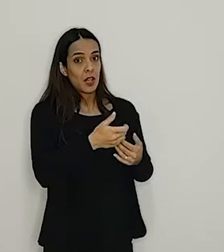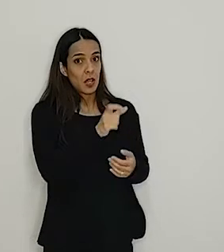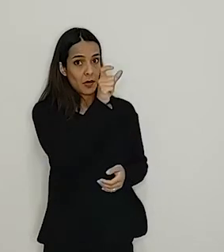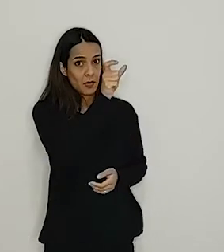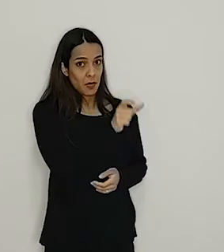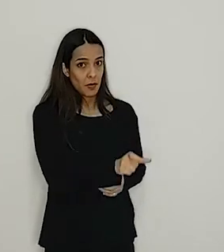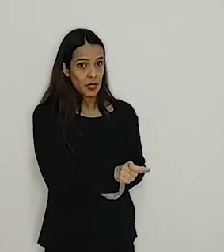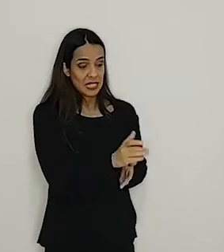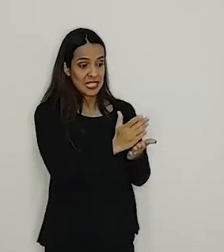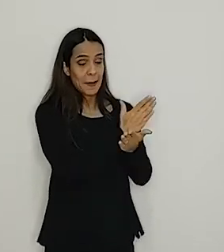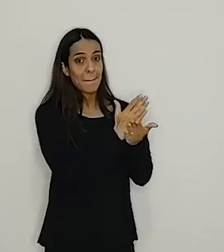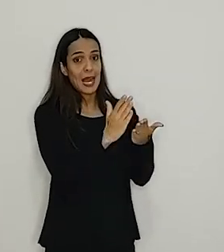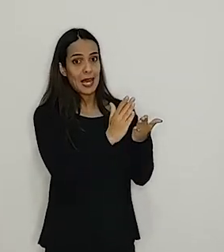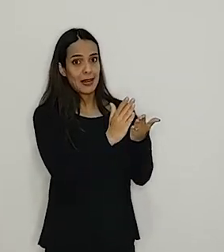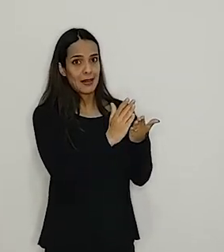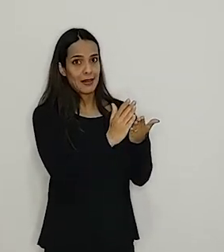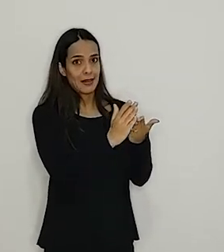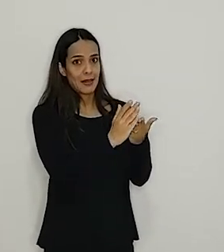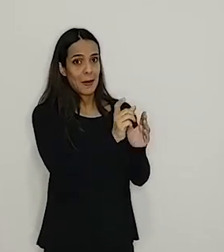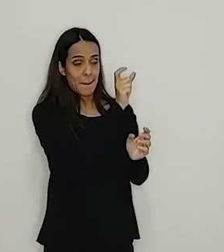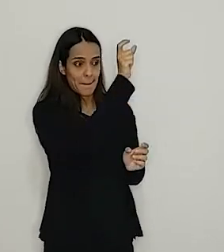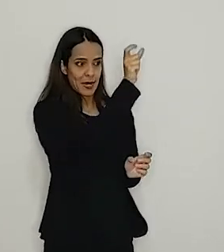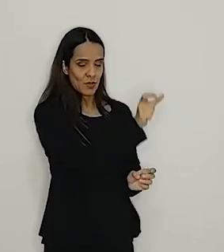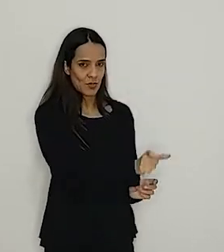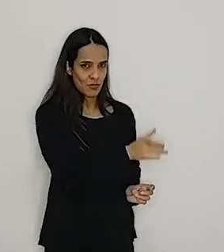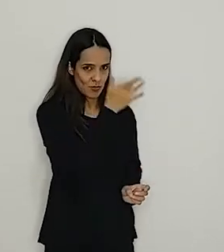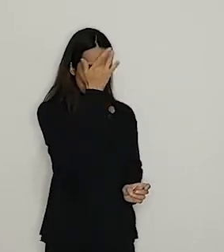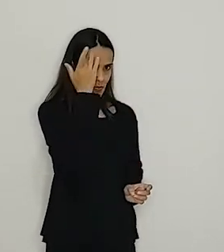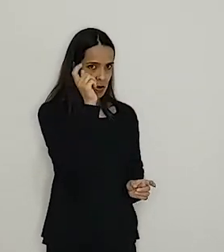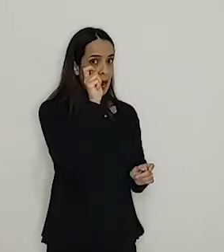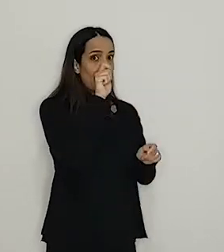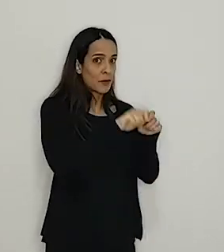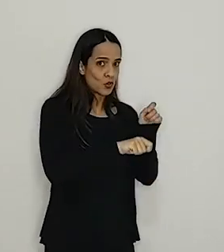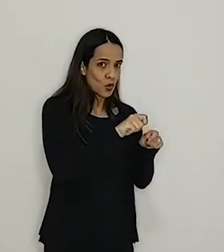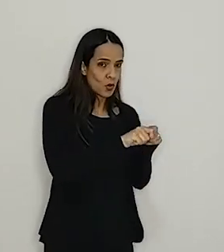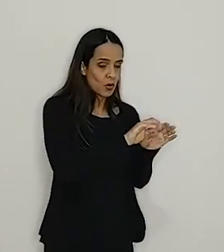o indivíduo que abusa e não o abusador.